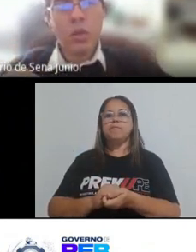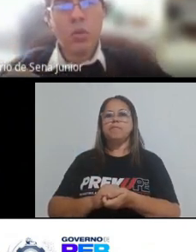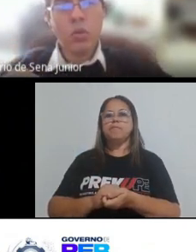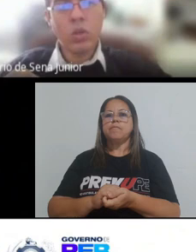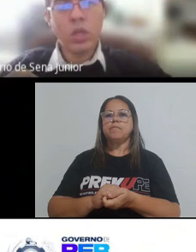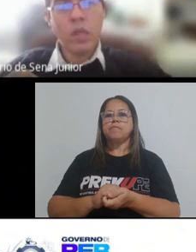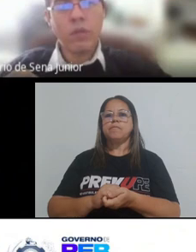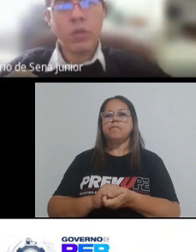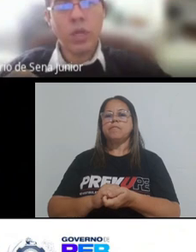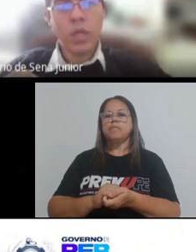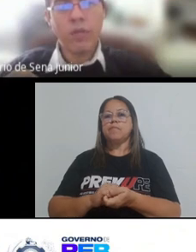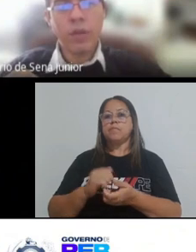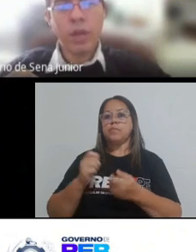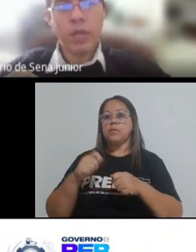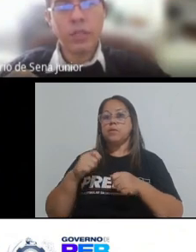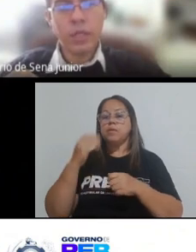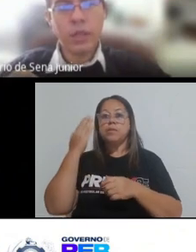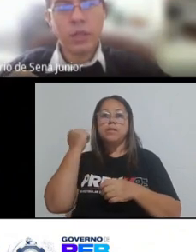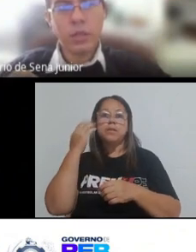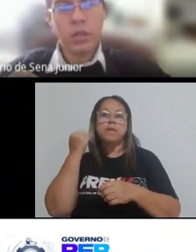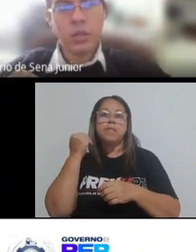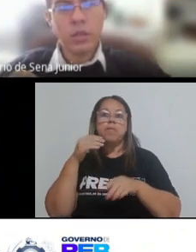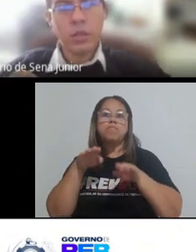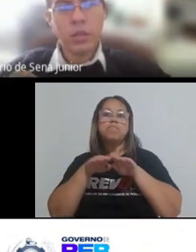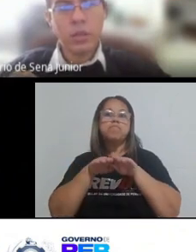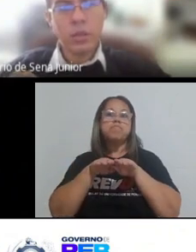o nível de referência